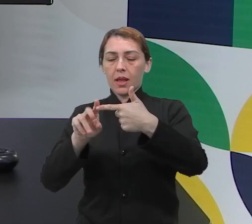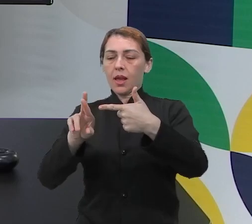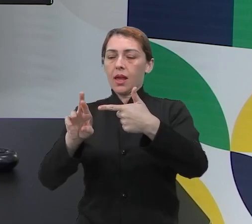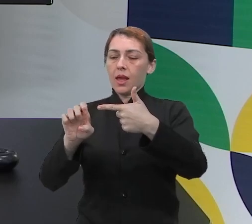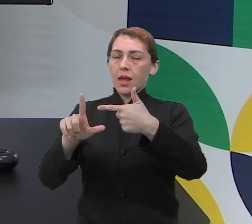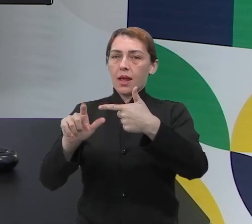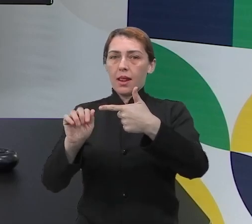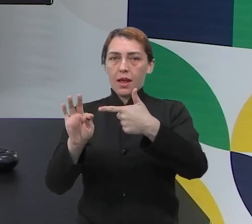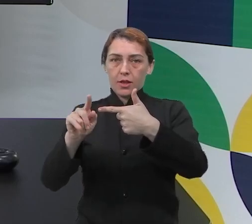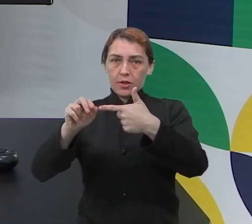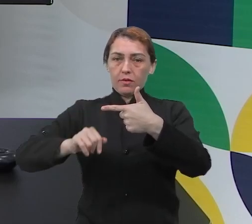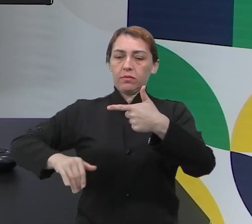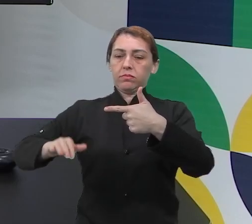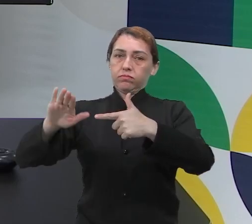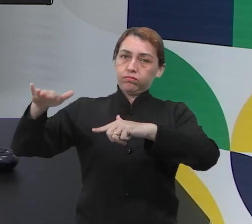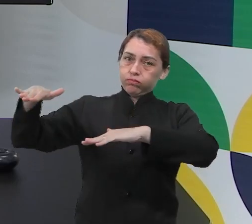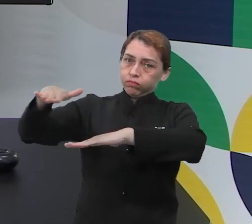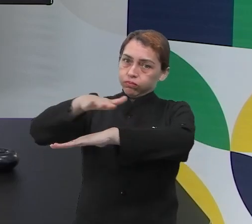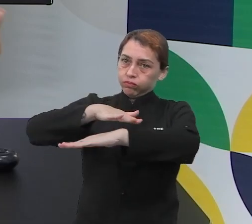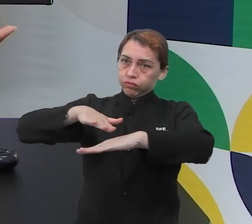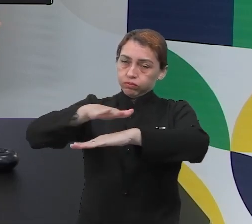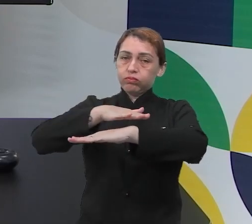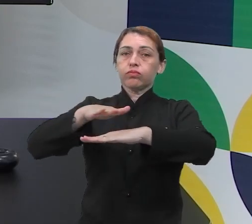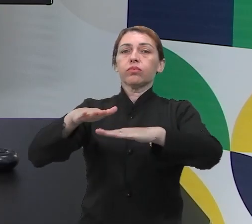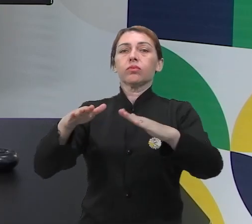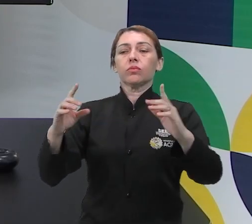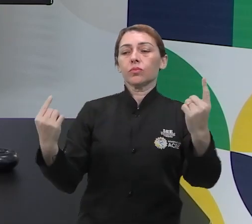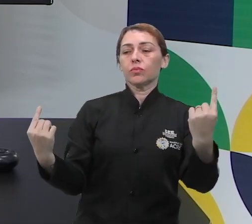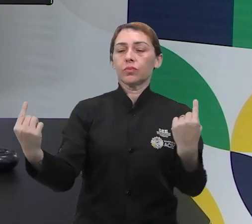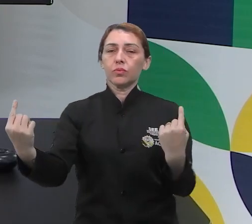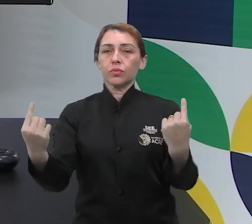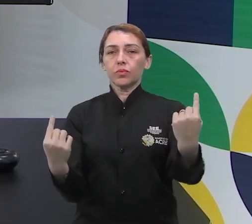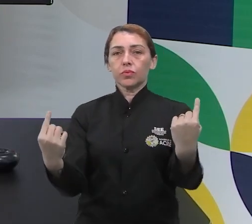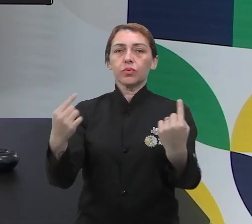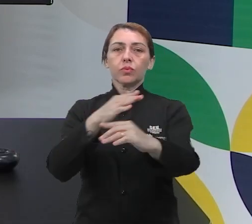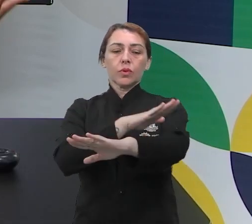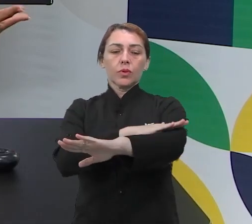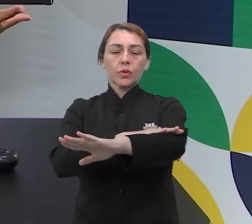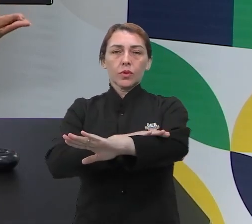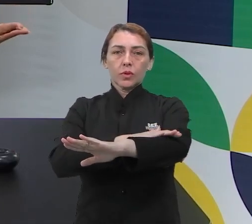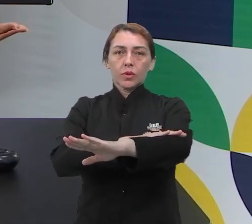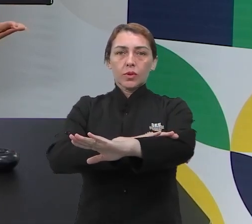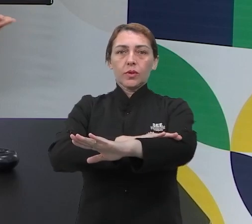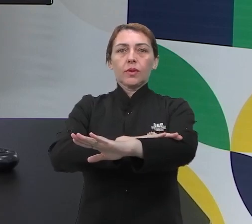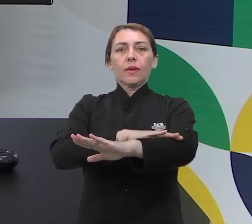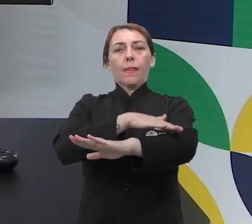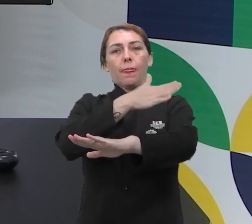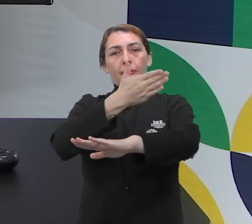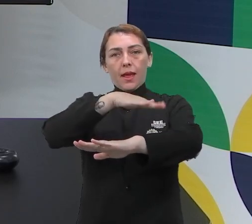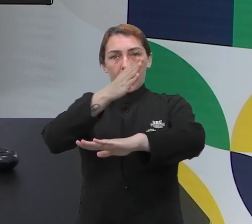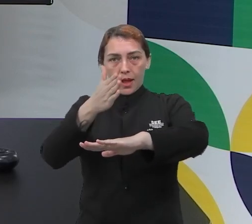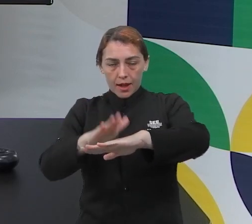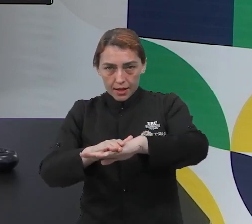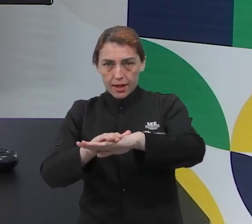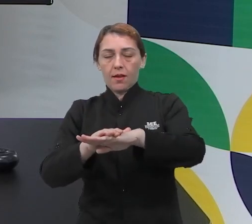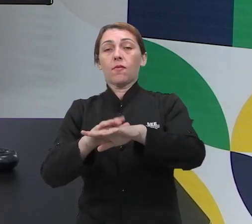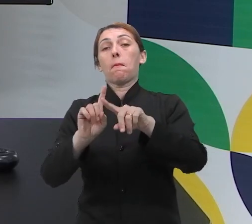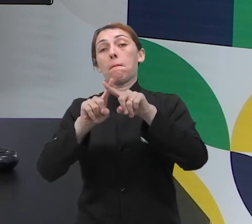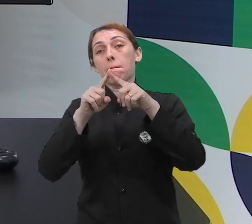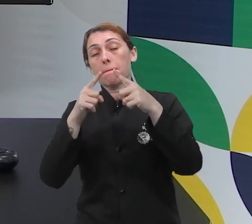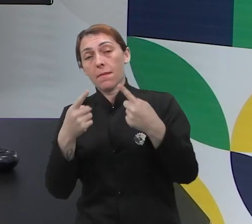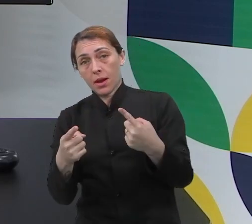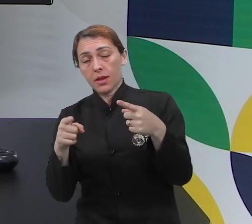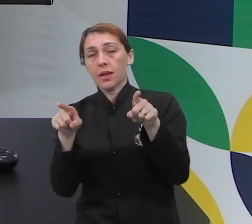está localizada ali entre relevos, né, entre ali relevos mais elevados, porém, ela